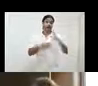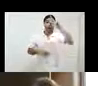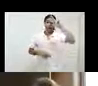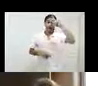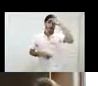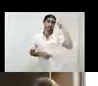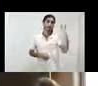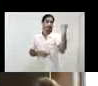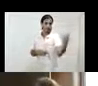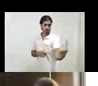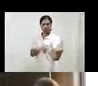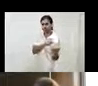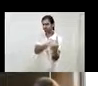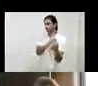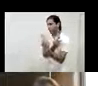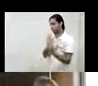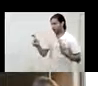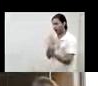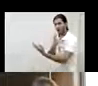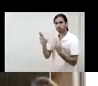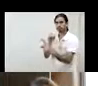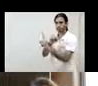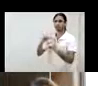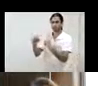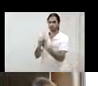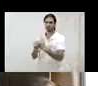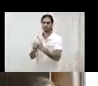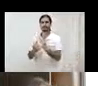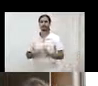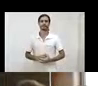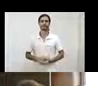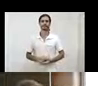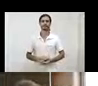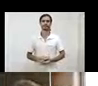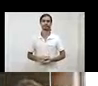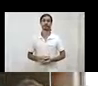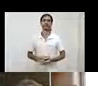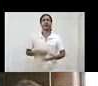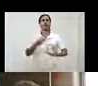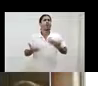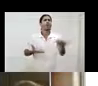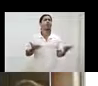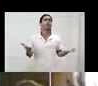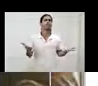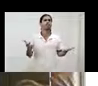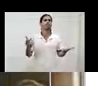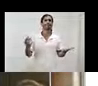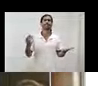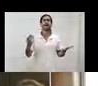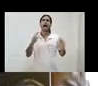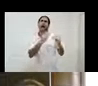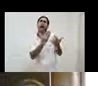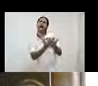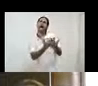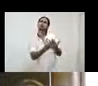em contexto. Como pensar a escola e a escola desde a educação infantil seus diferentes livros,